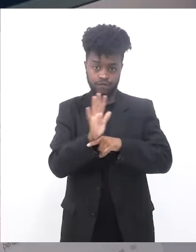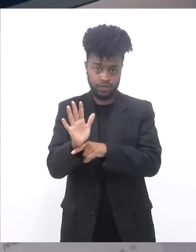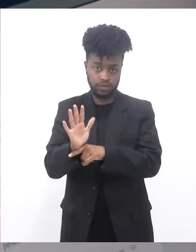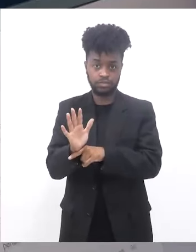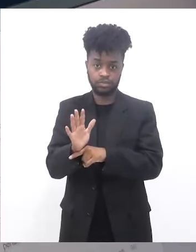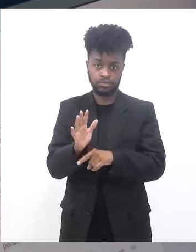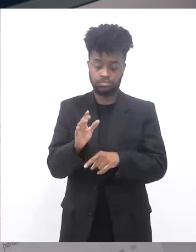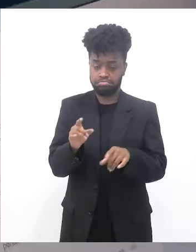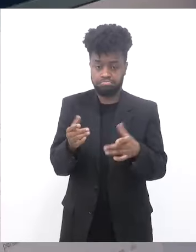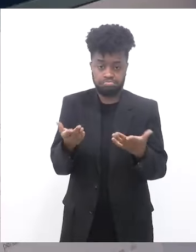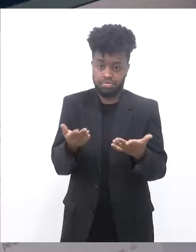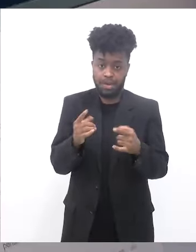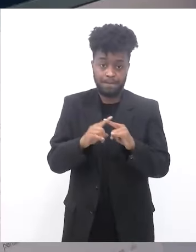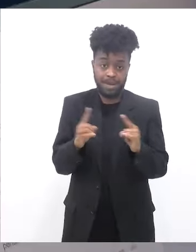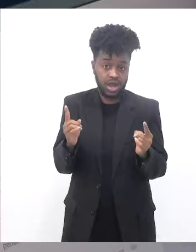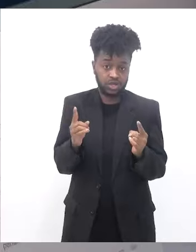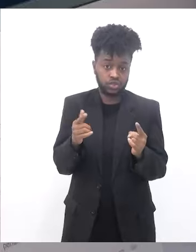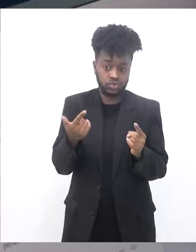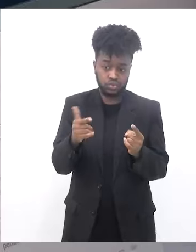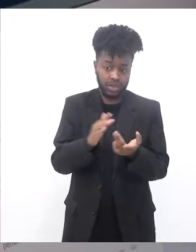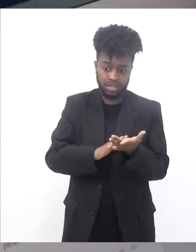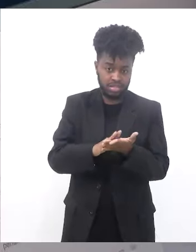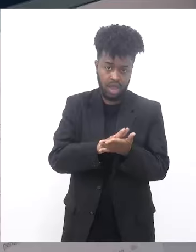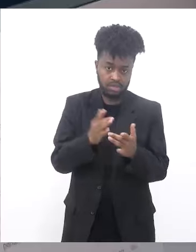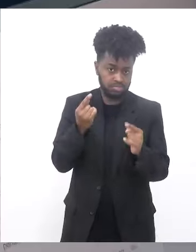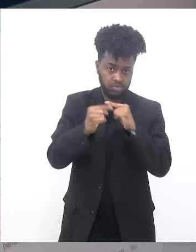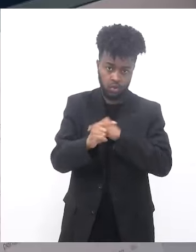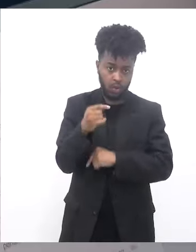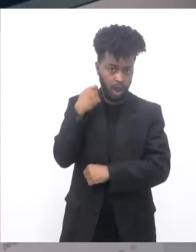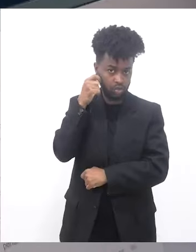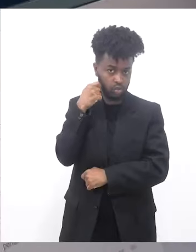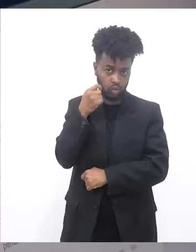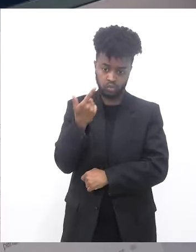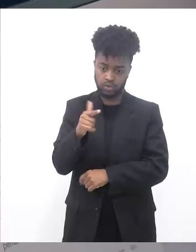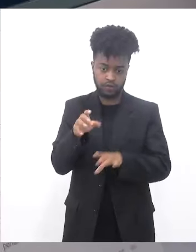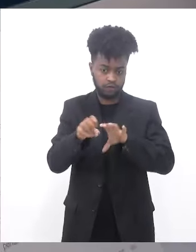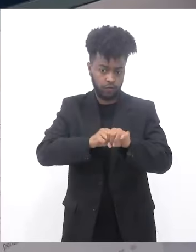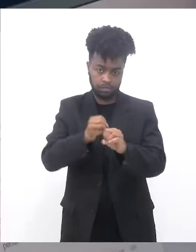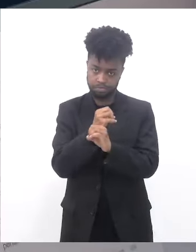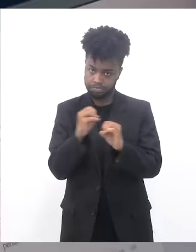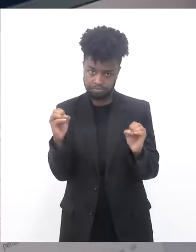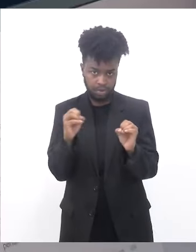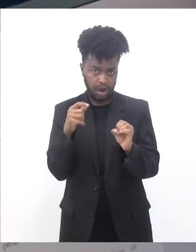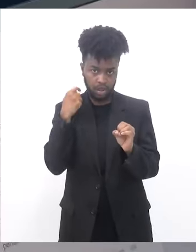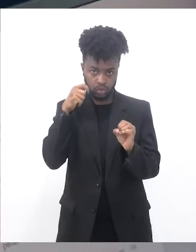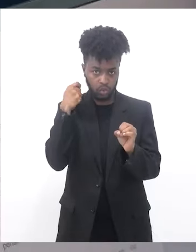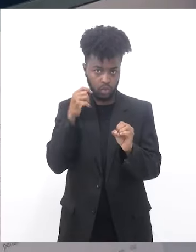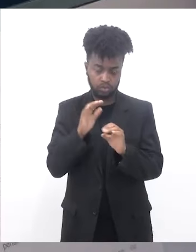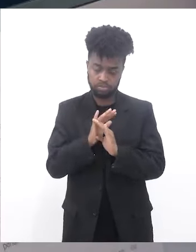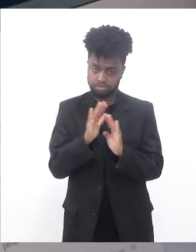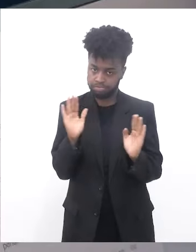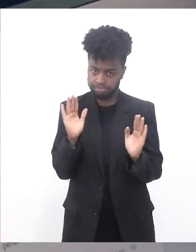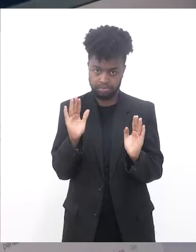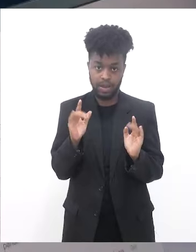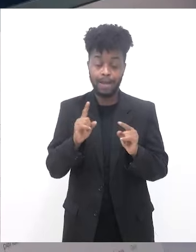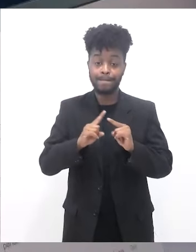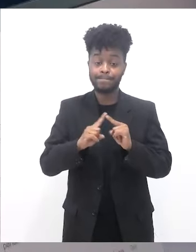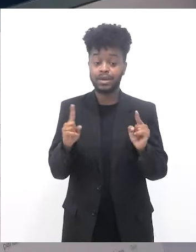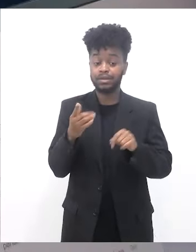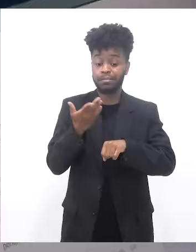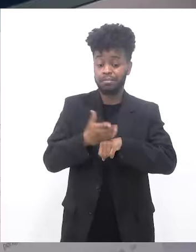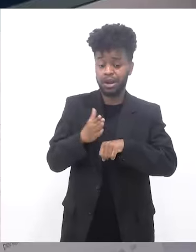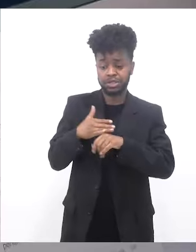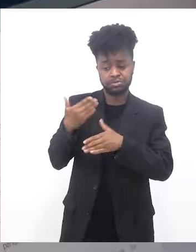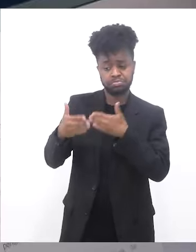filme como Star Talent, que não tem nada de ator, não tem nenhuma formação de ator. E